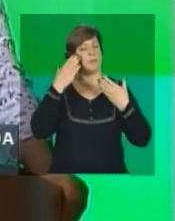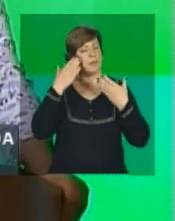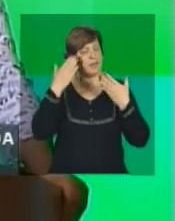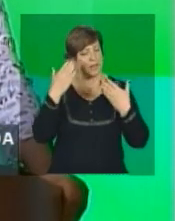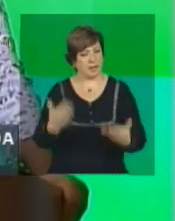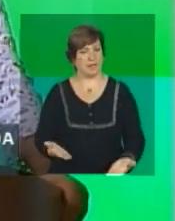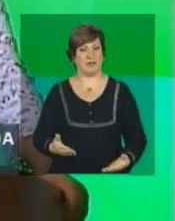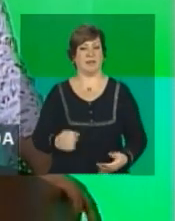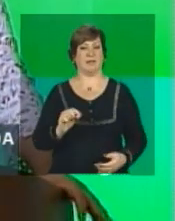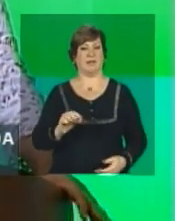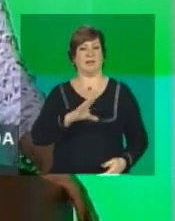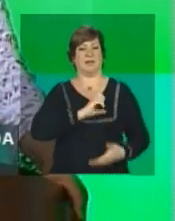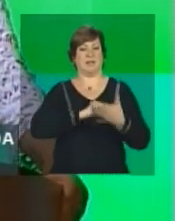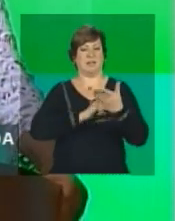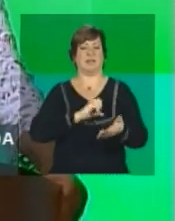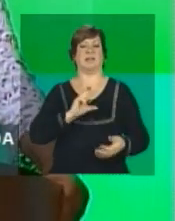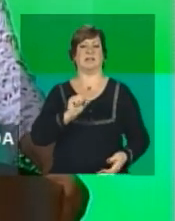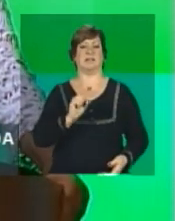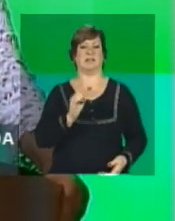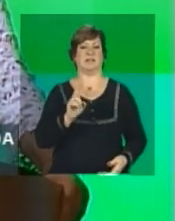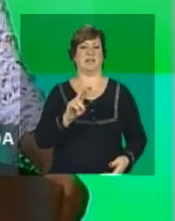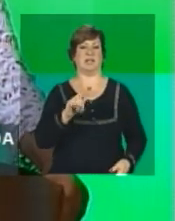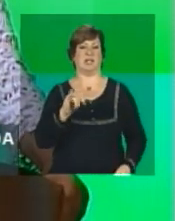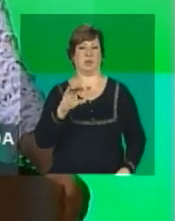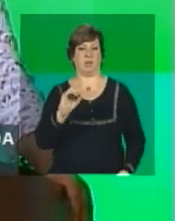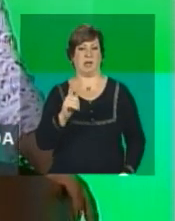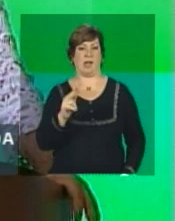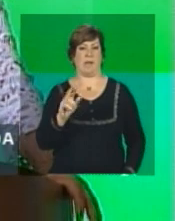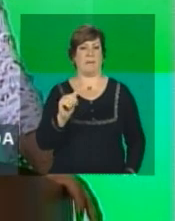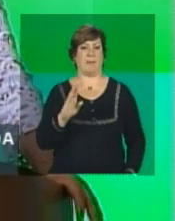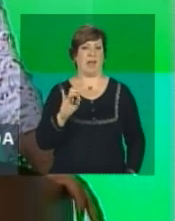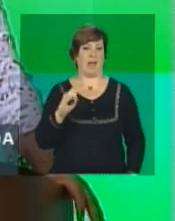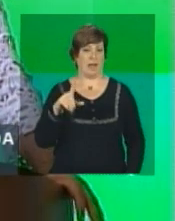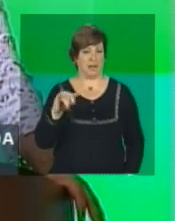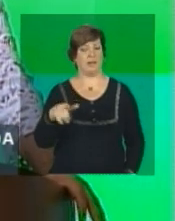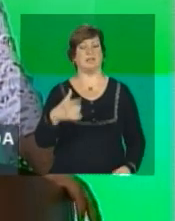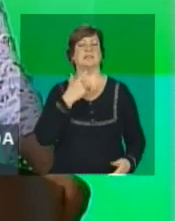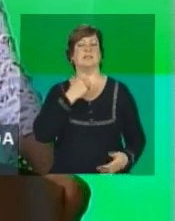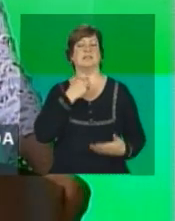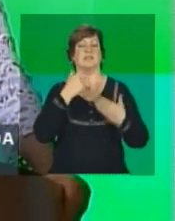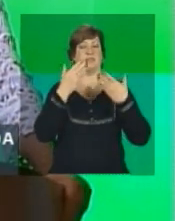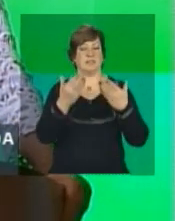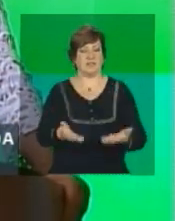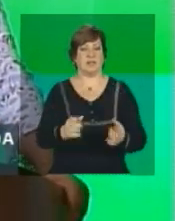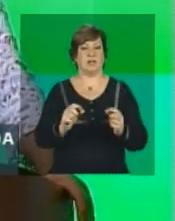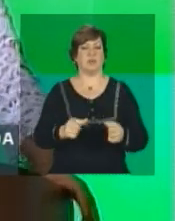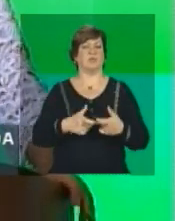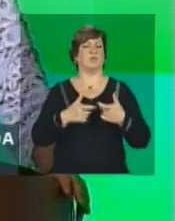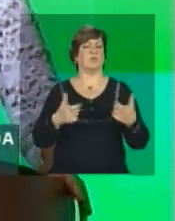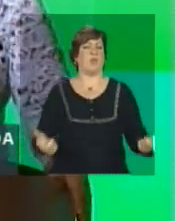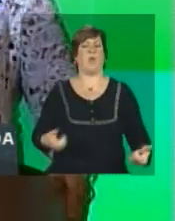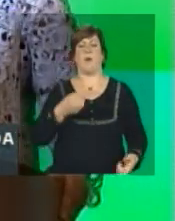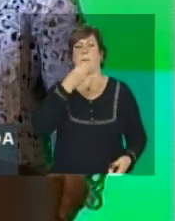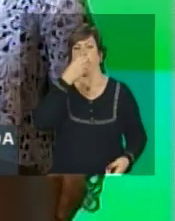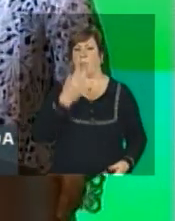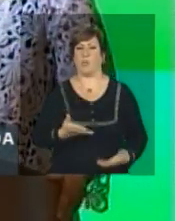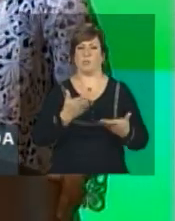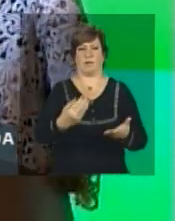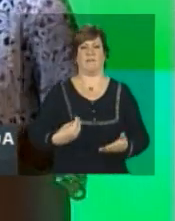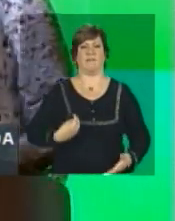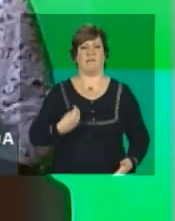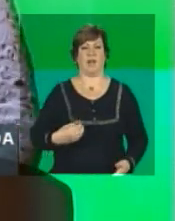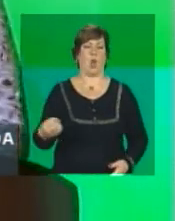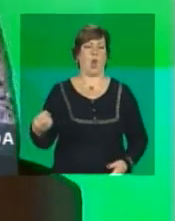obrigada ao querido companheiro José Sérgio Gabrielli e desejar a ele muito sucesso em